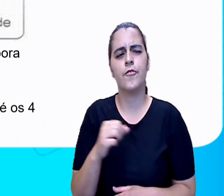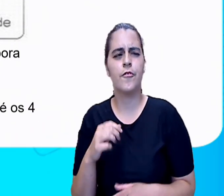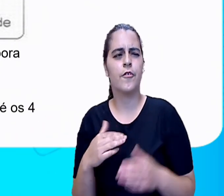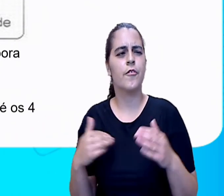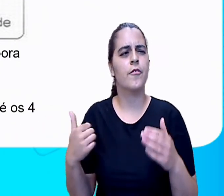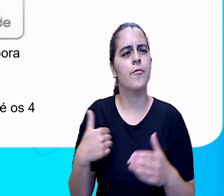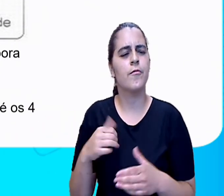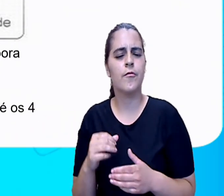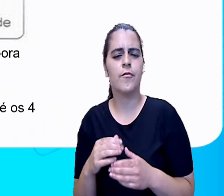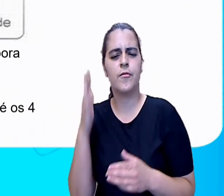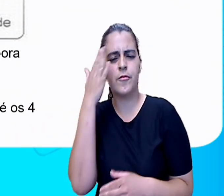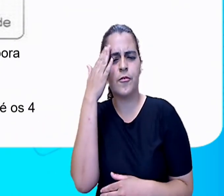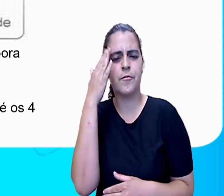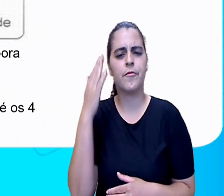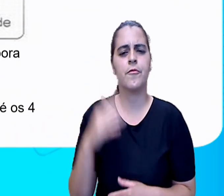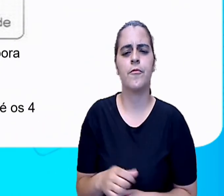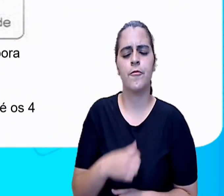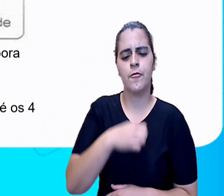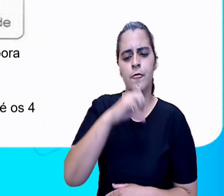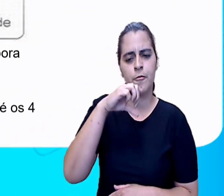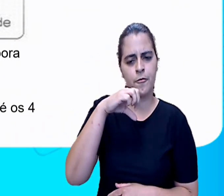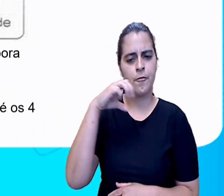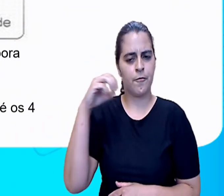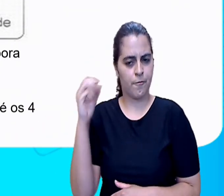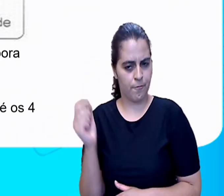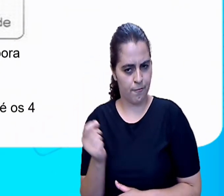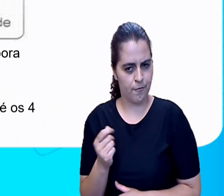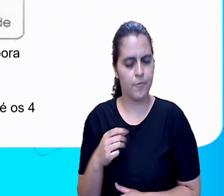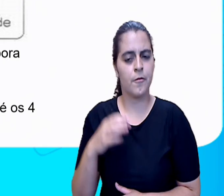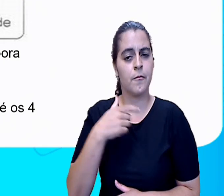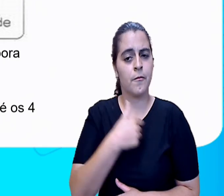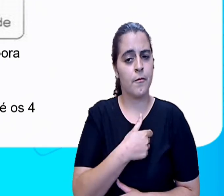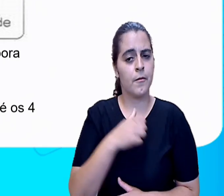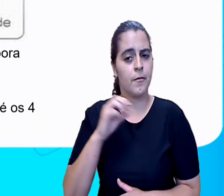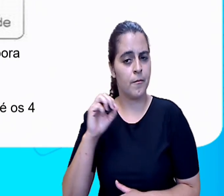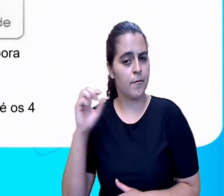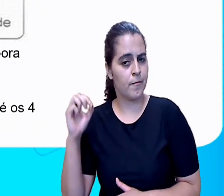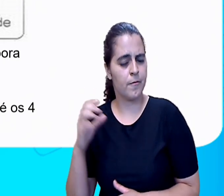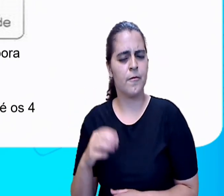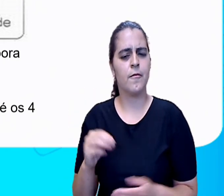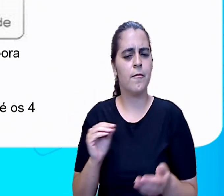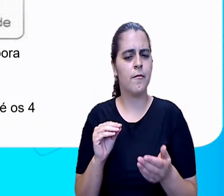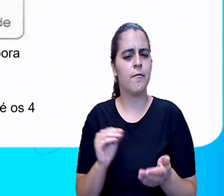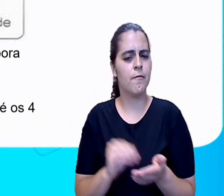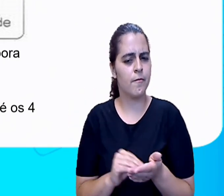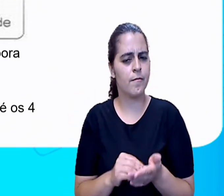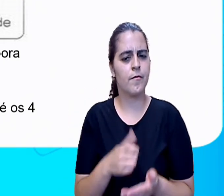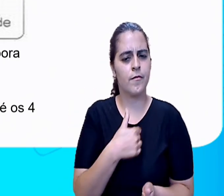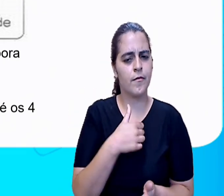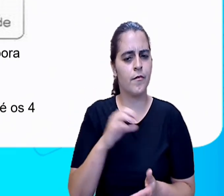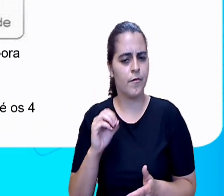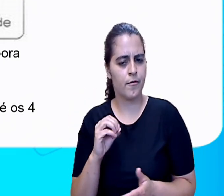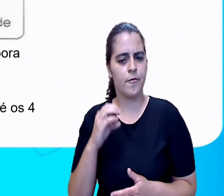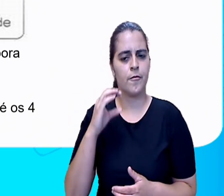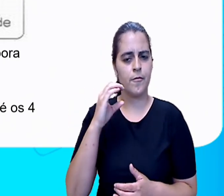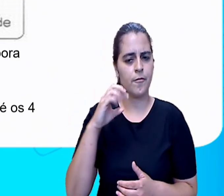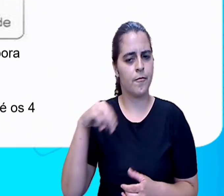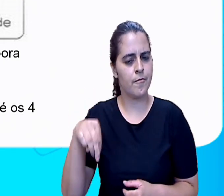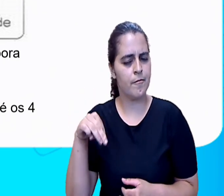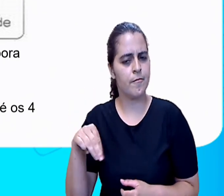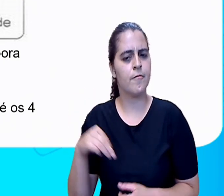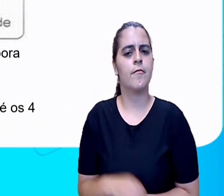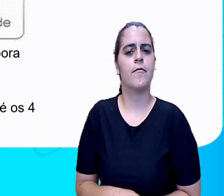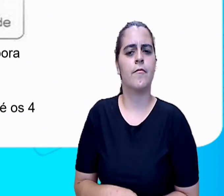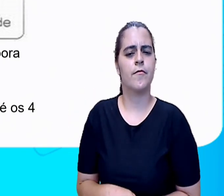10 em 10, a gente vai saber que de 90 para 100 faltam 10